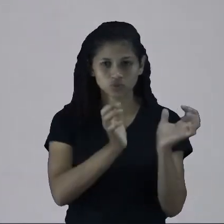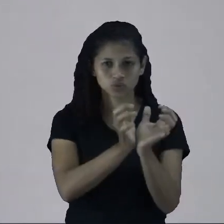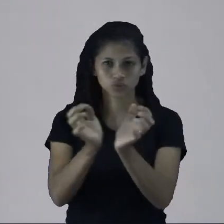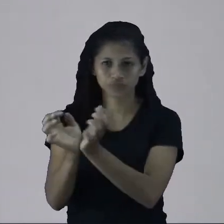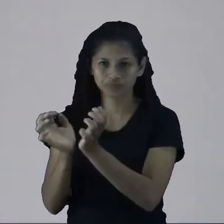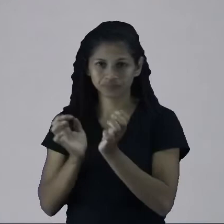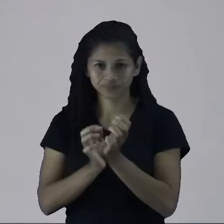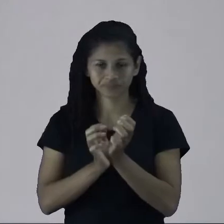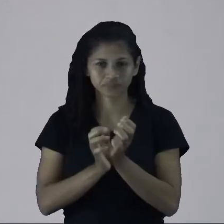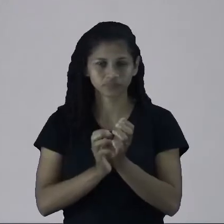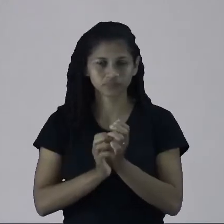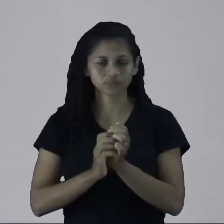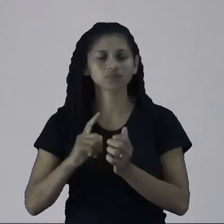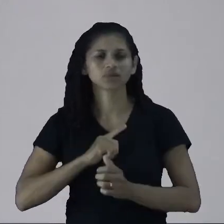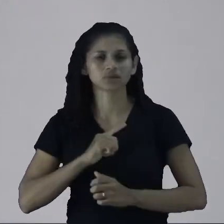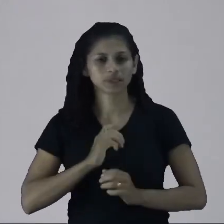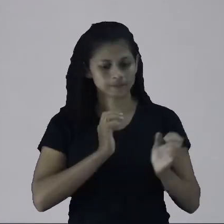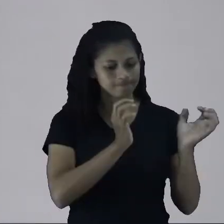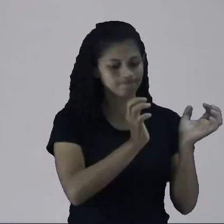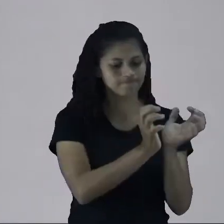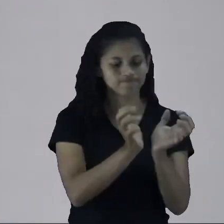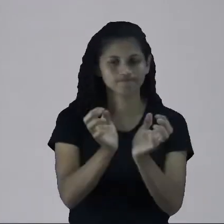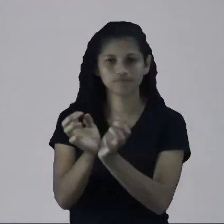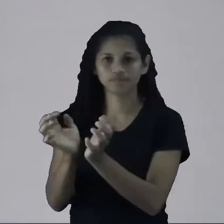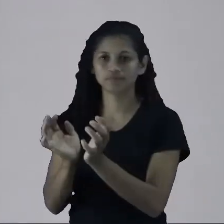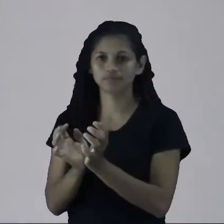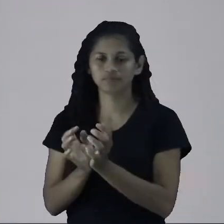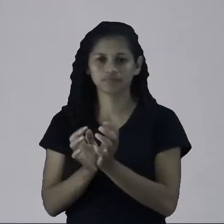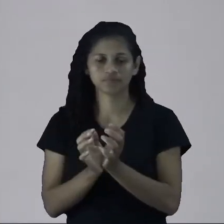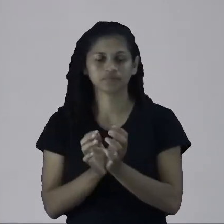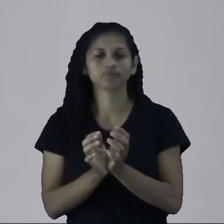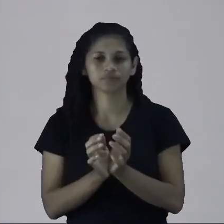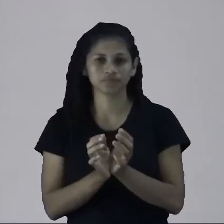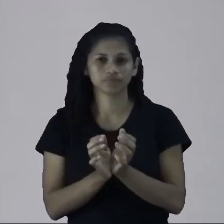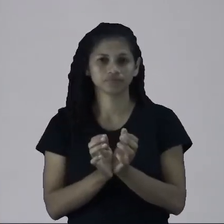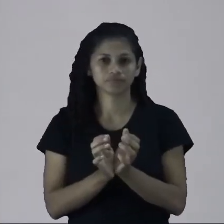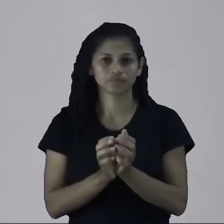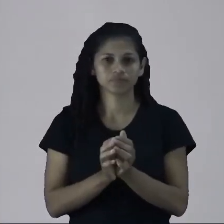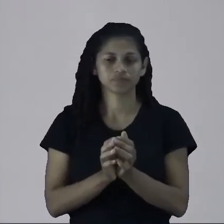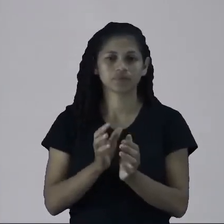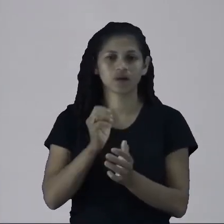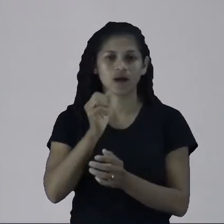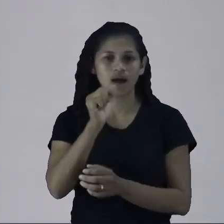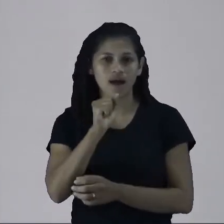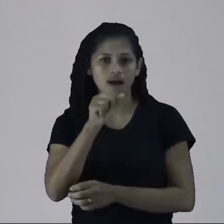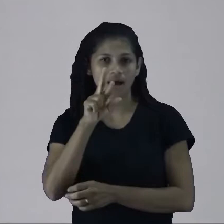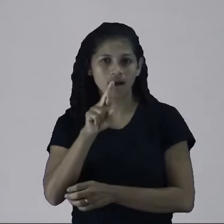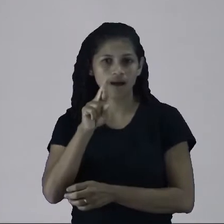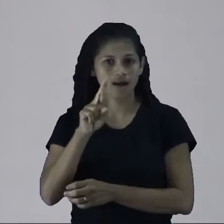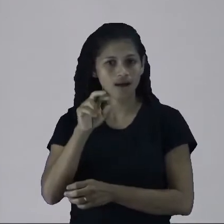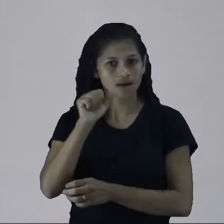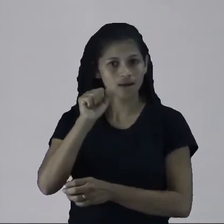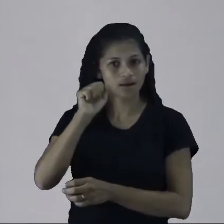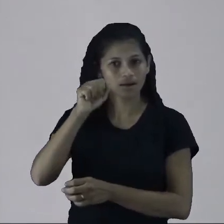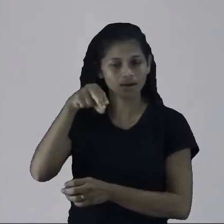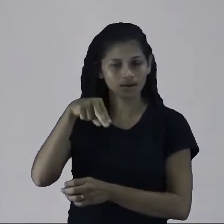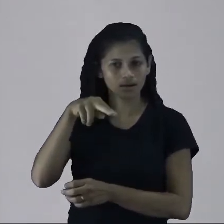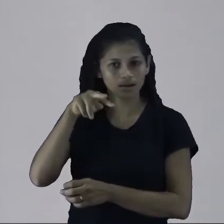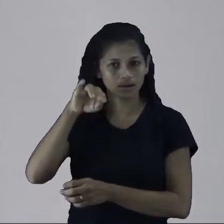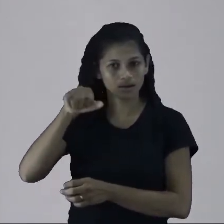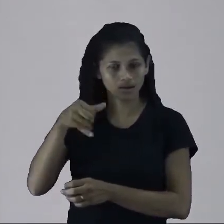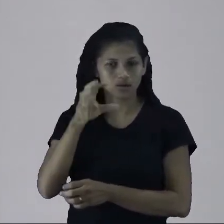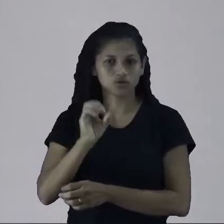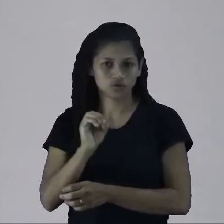Ó, existem 3 tipos de agrupamentos: arranjo, permutação e combinação. A gente acabou de ver